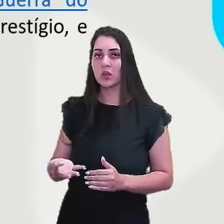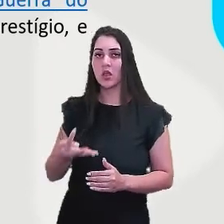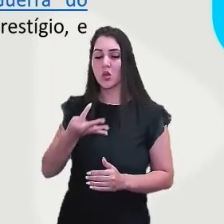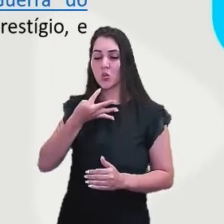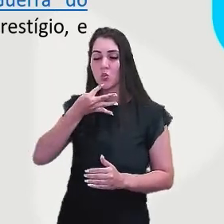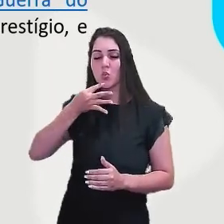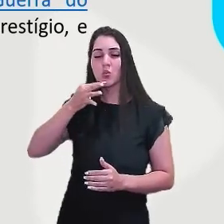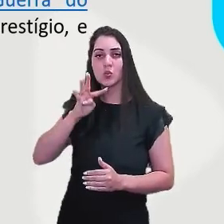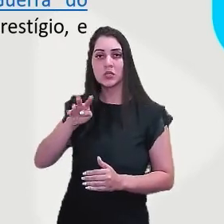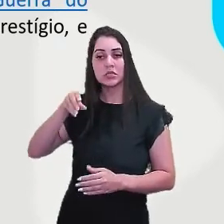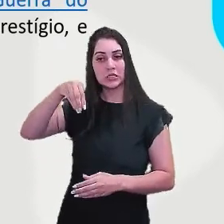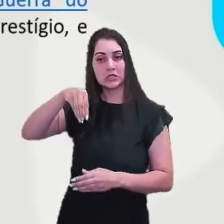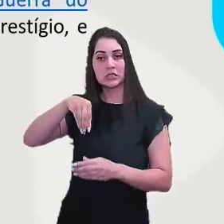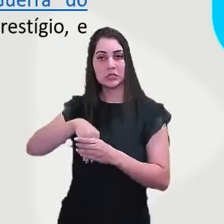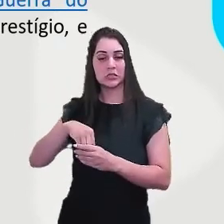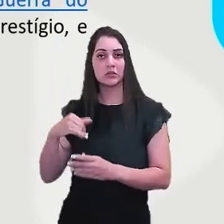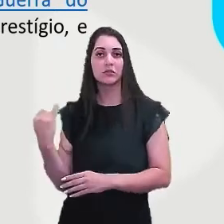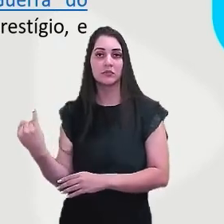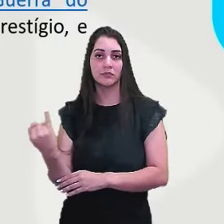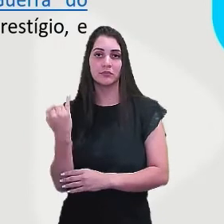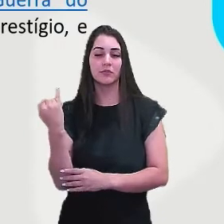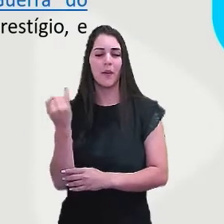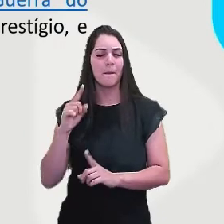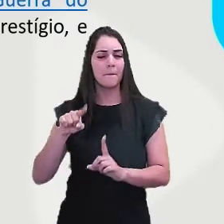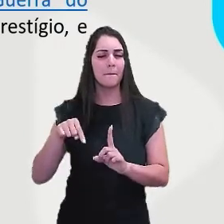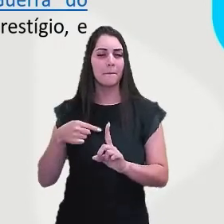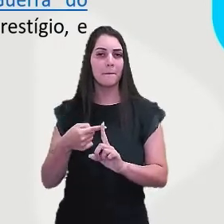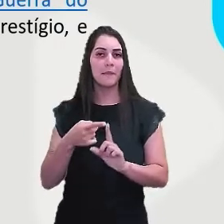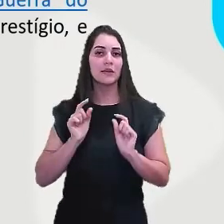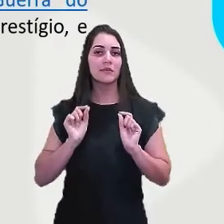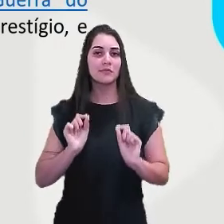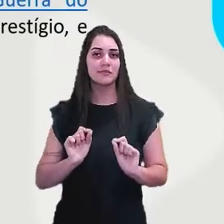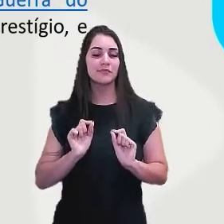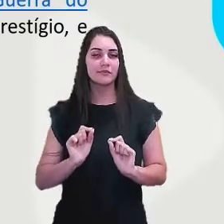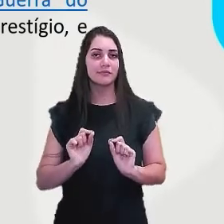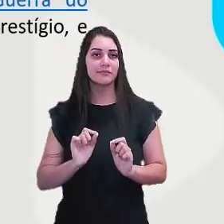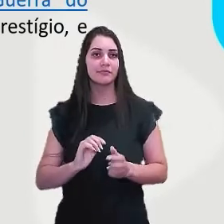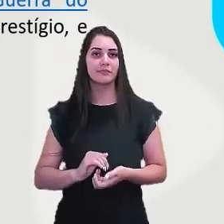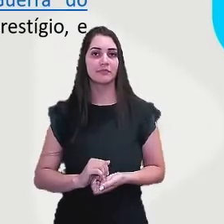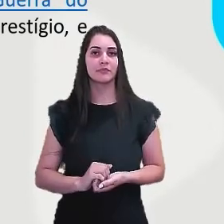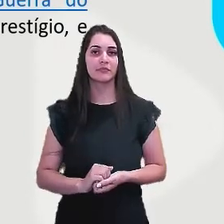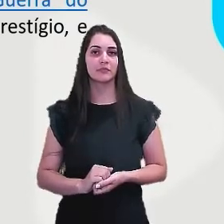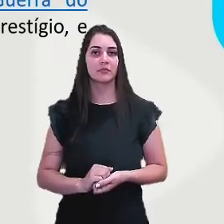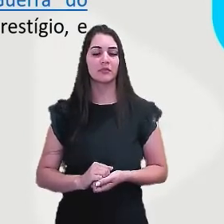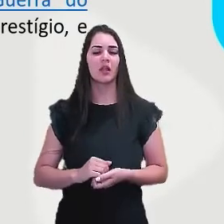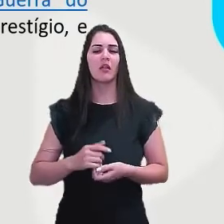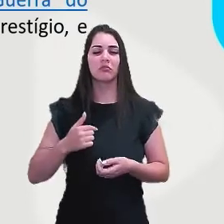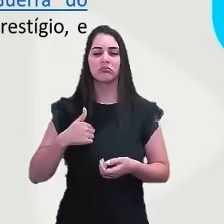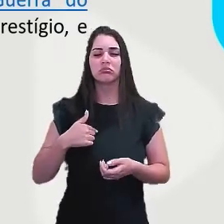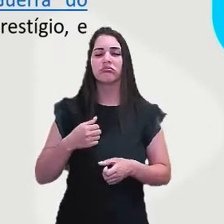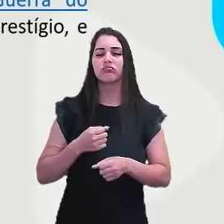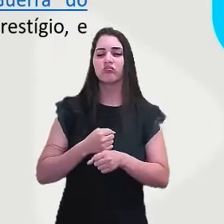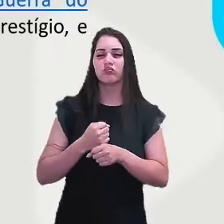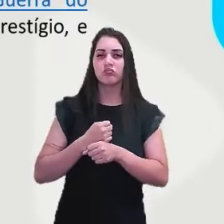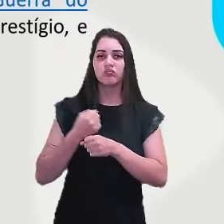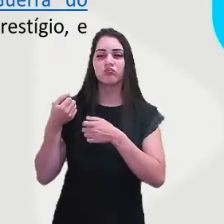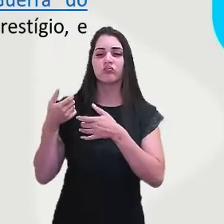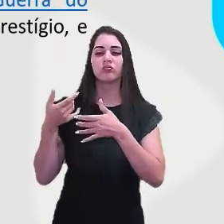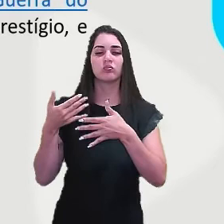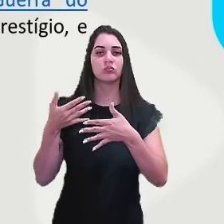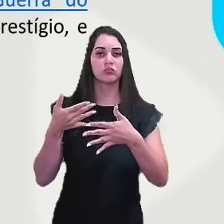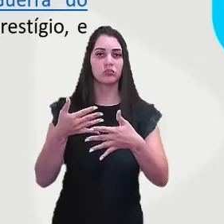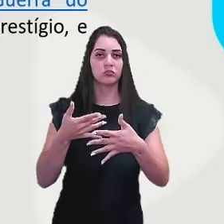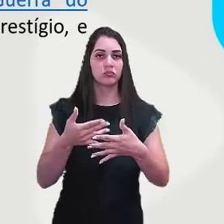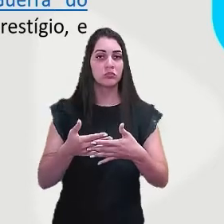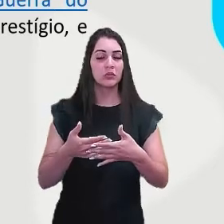sua importância, mas vai passando-se o tempo e a